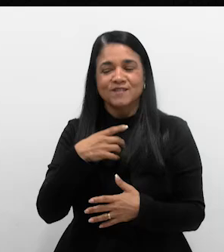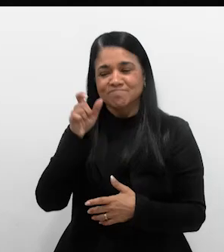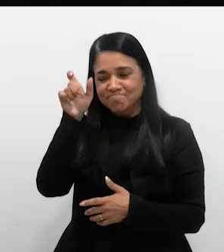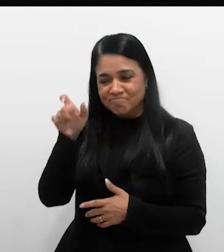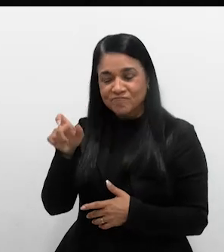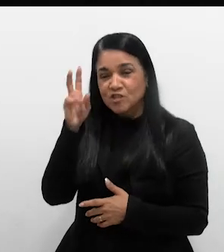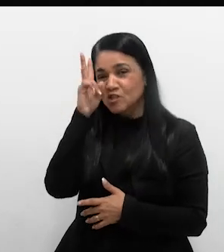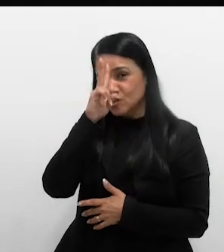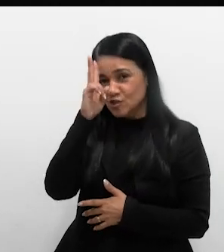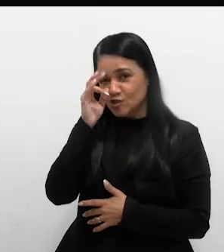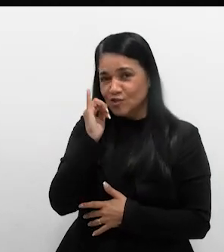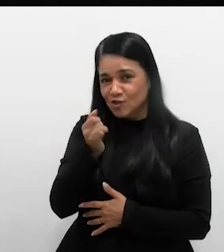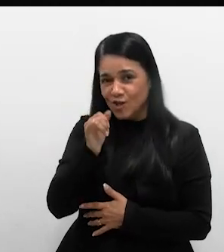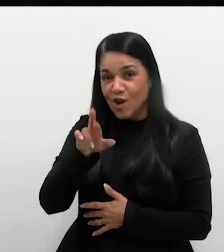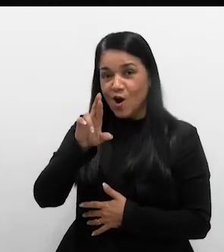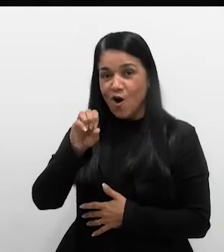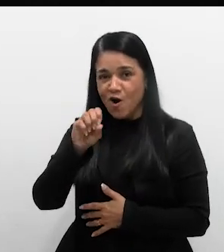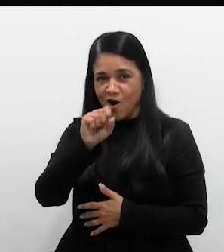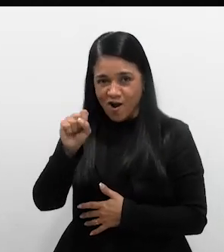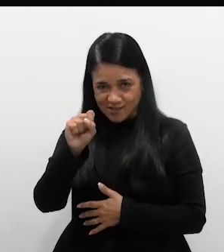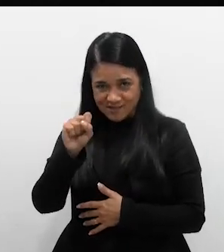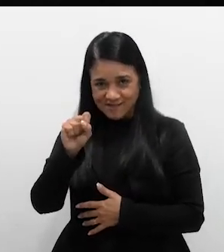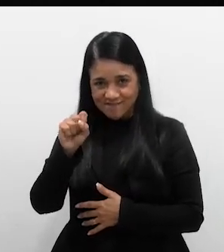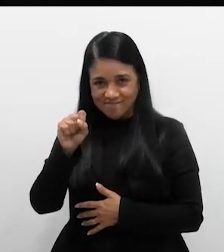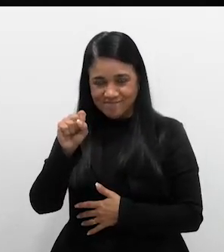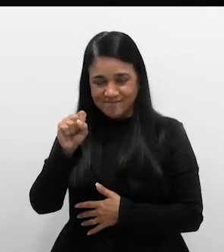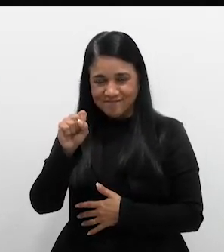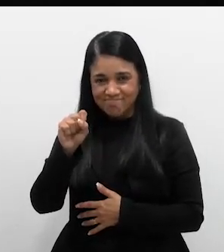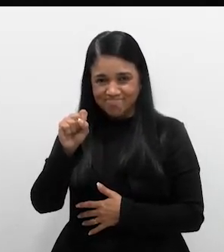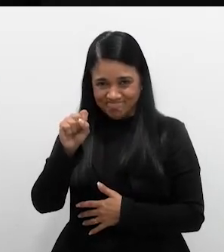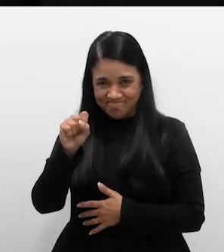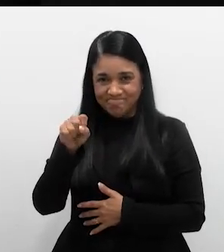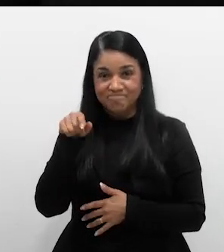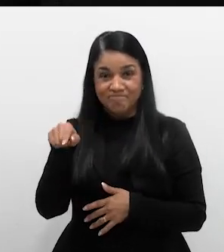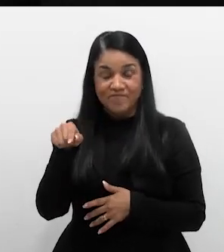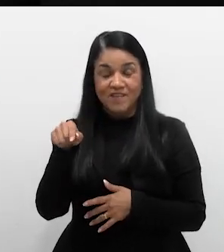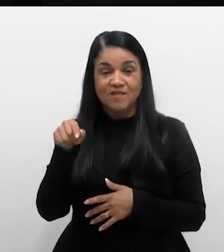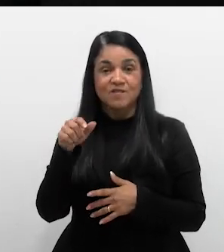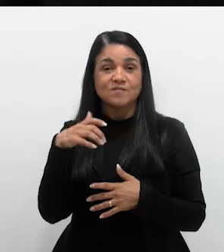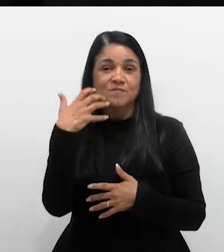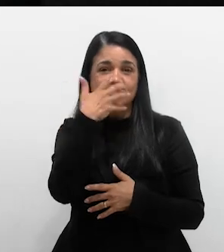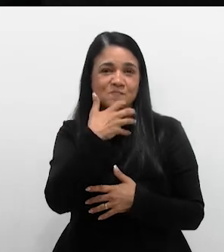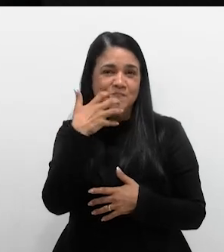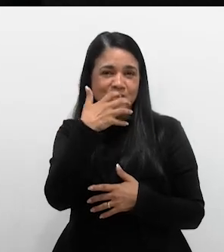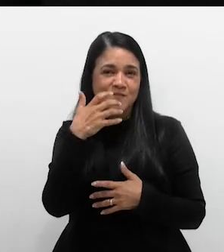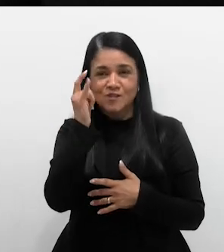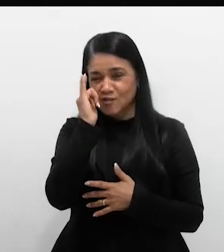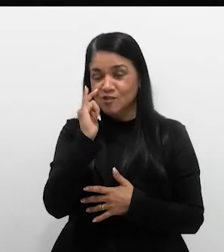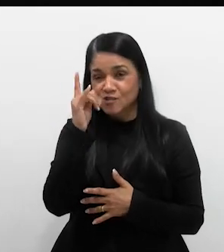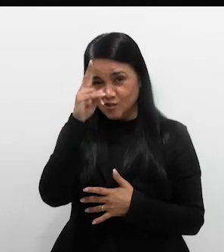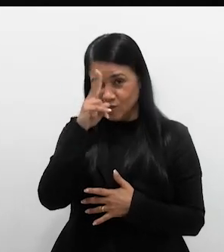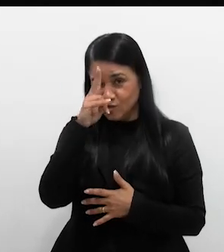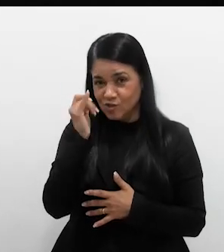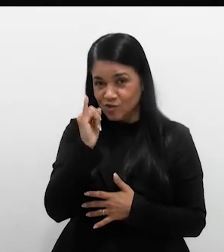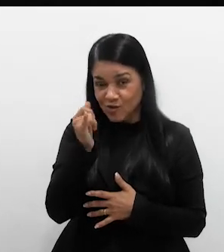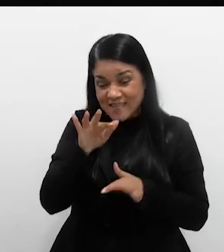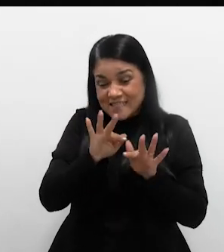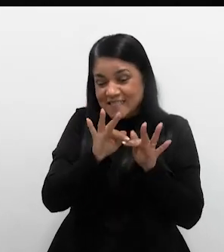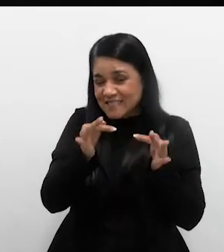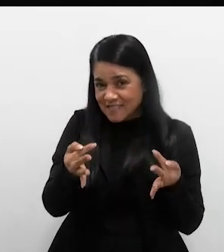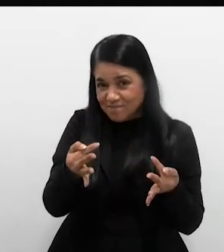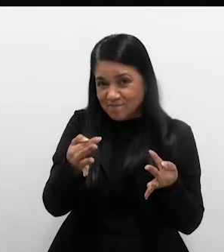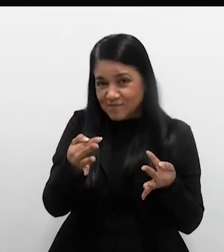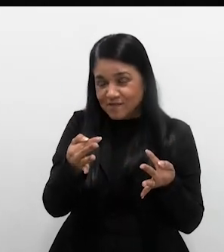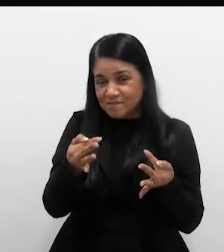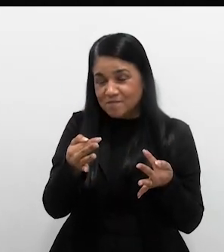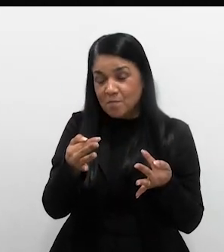pelos enredos da Rosa. A Rosa contava histórias para a gente como se estivesse contando no pé do ouvido, né? E é um enredo que ela fala de uma coisa muito